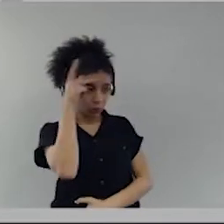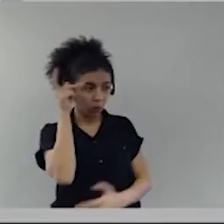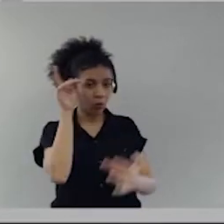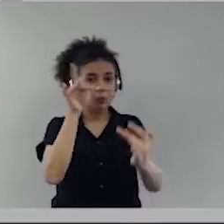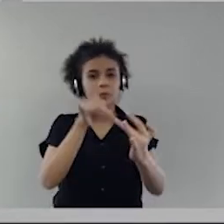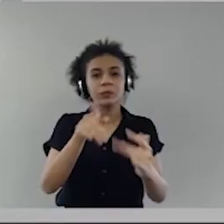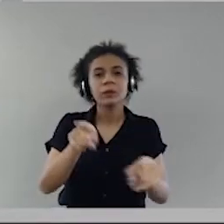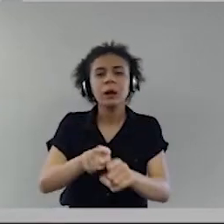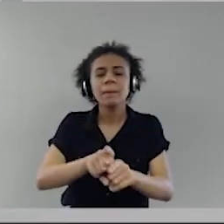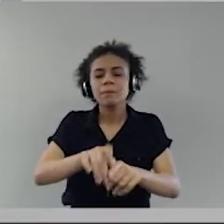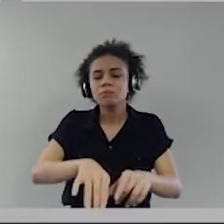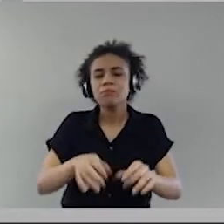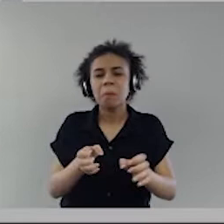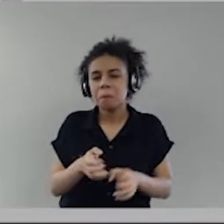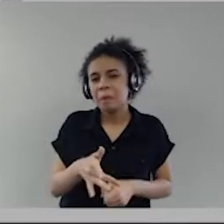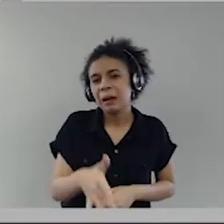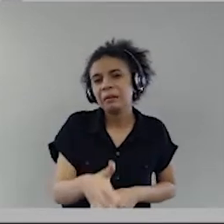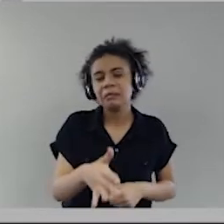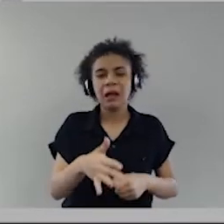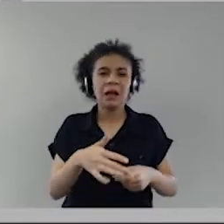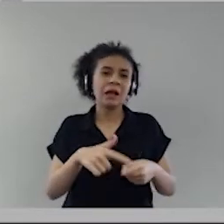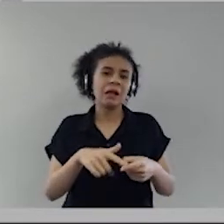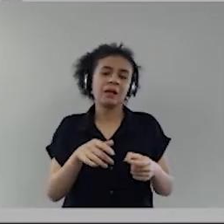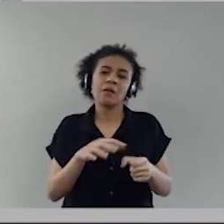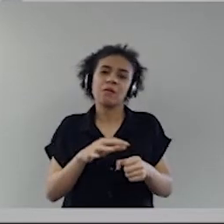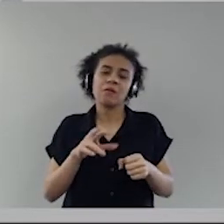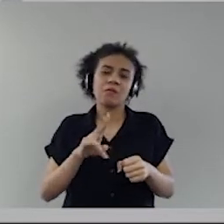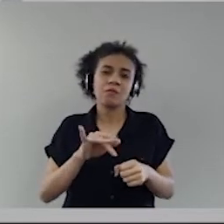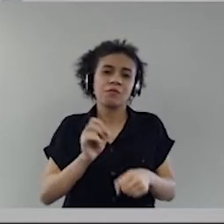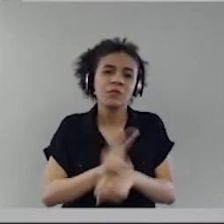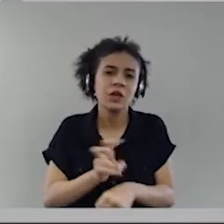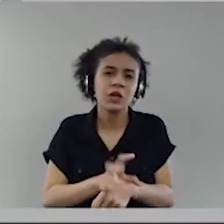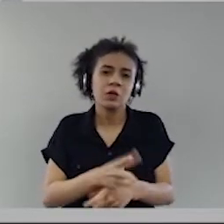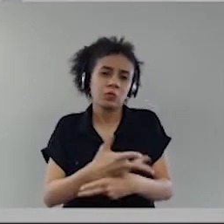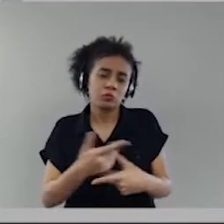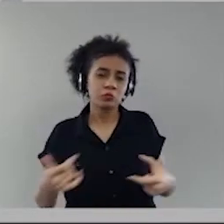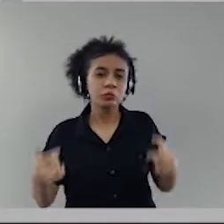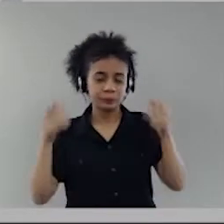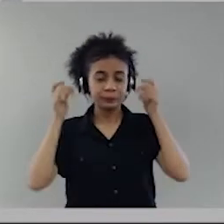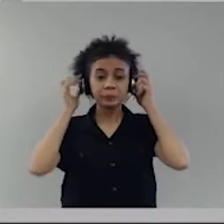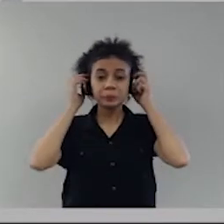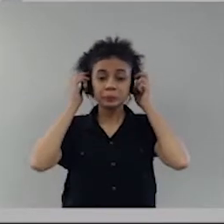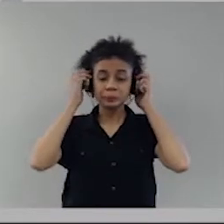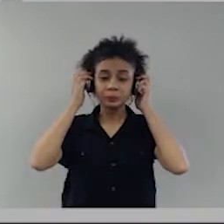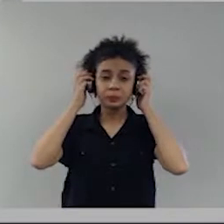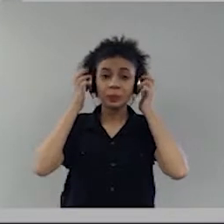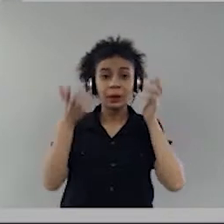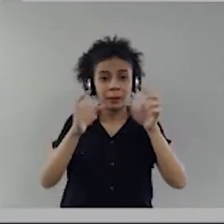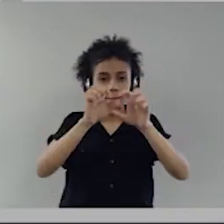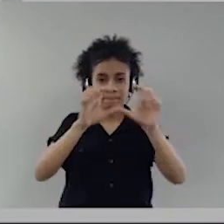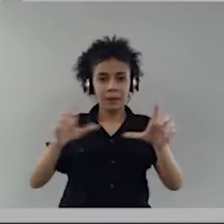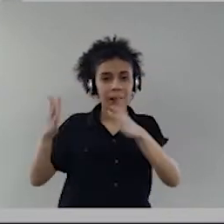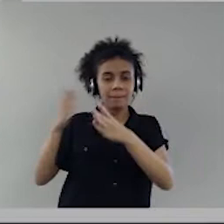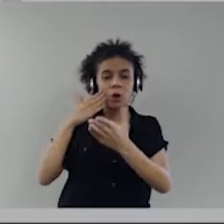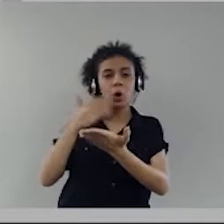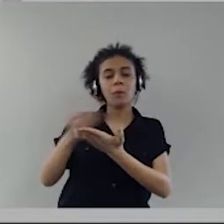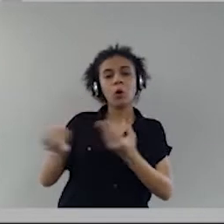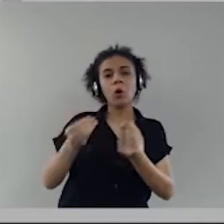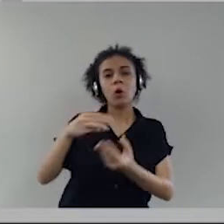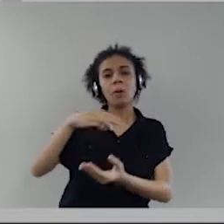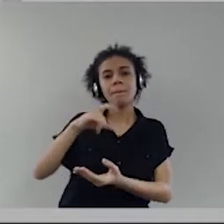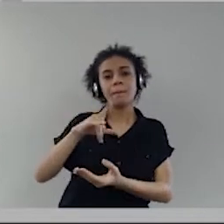com agentes transmissíveis daquela região. Esse mapa está mostrando a origem da malária,